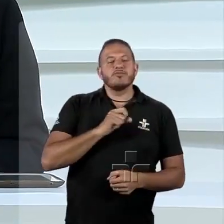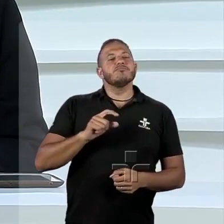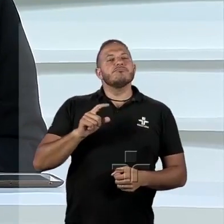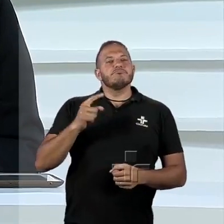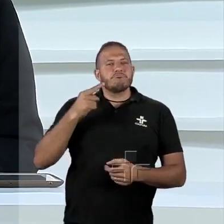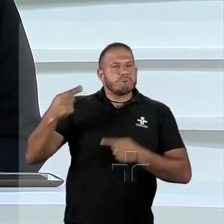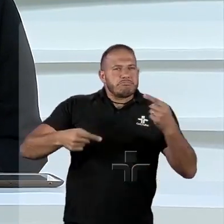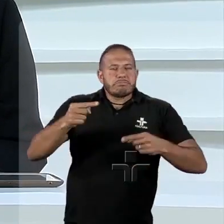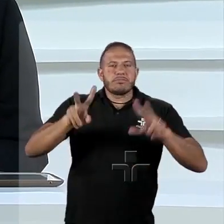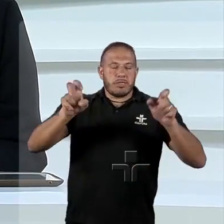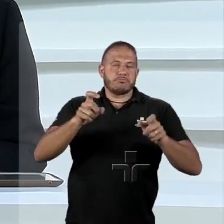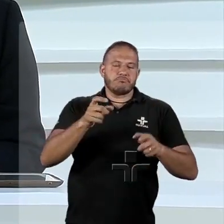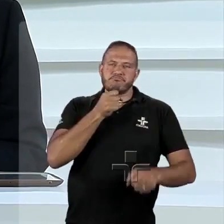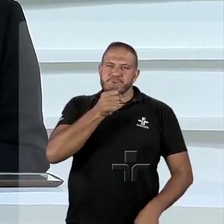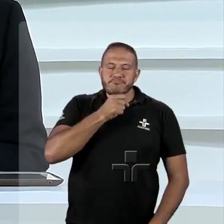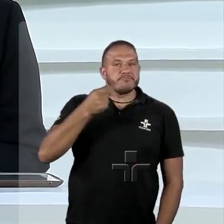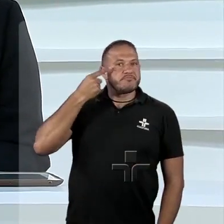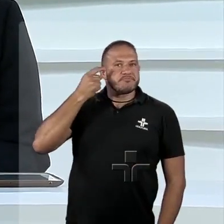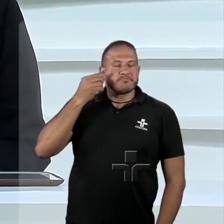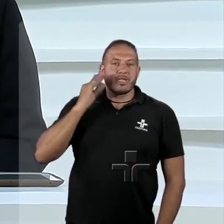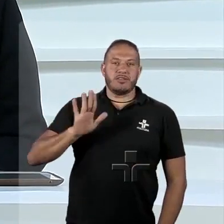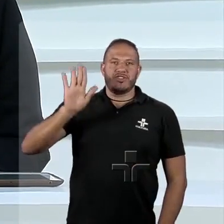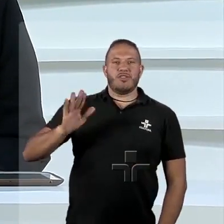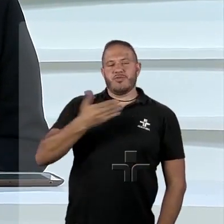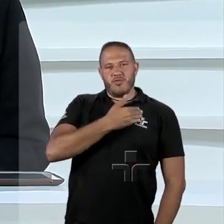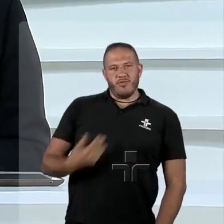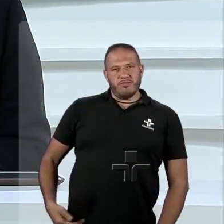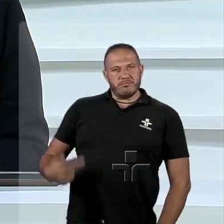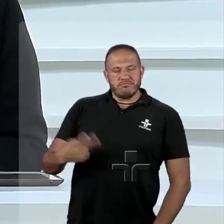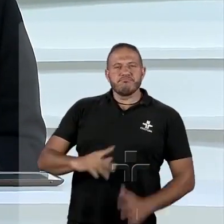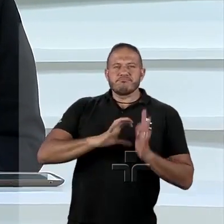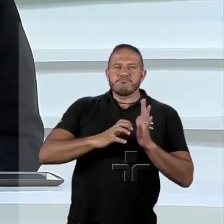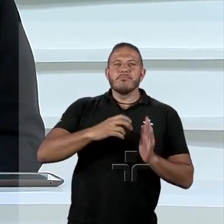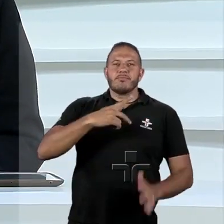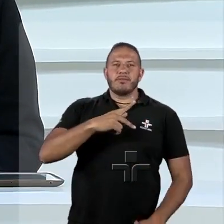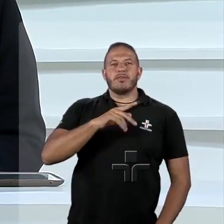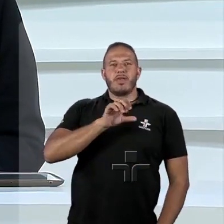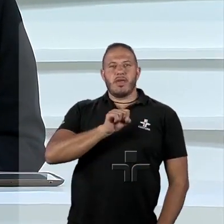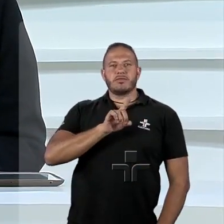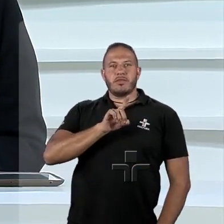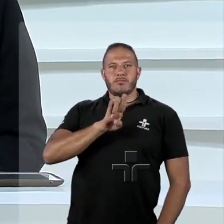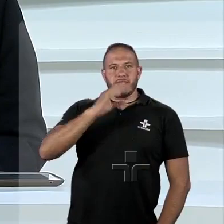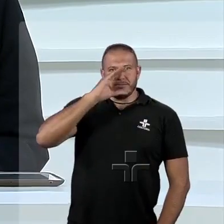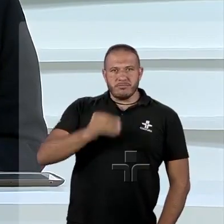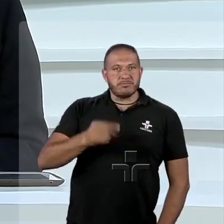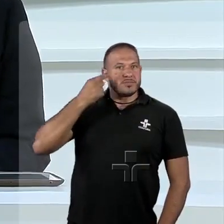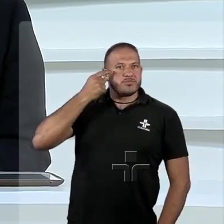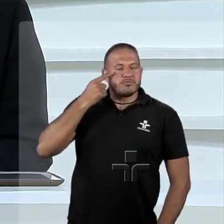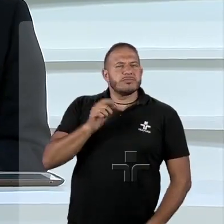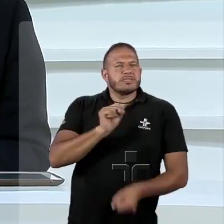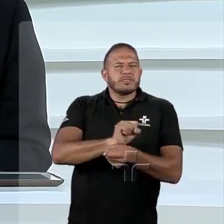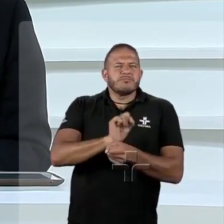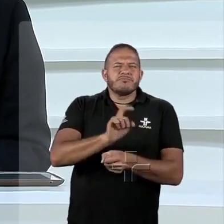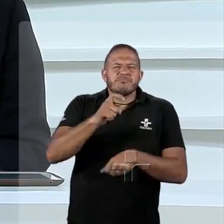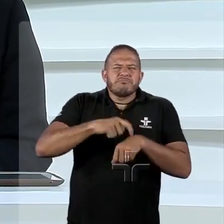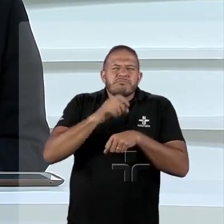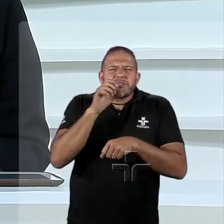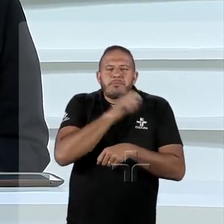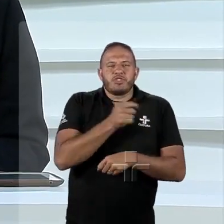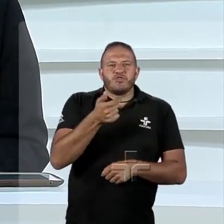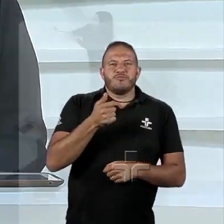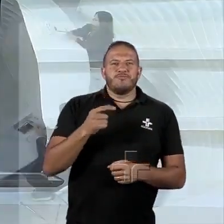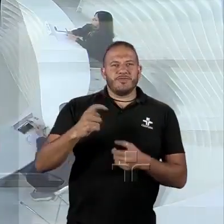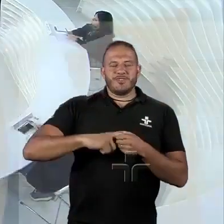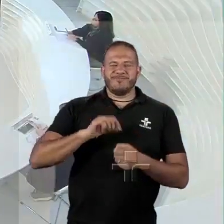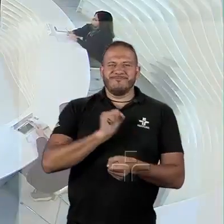com essa entrevista com o candidato ao governo do Estado pelo PSDB, o João Dória. Fica aí, são só alguns